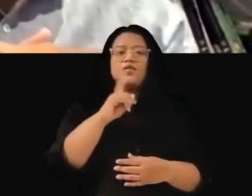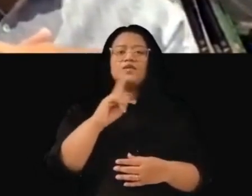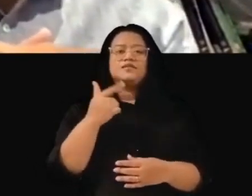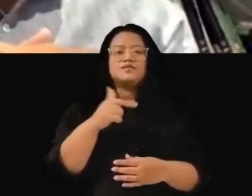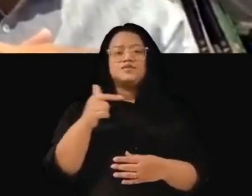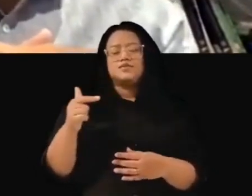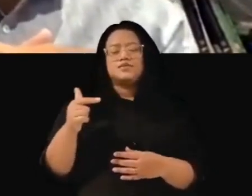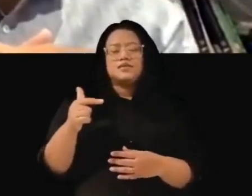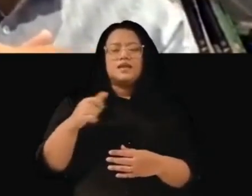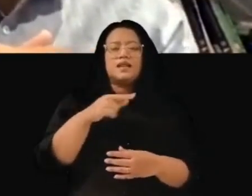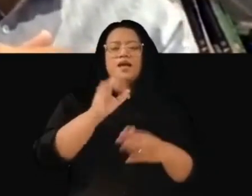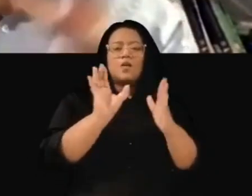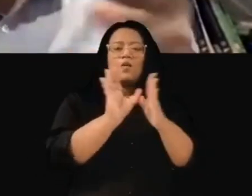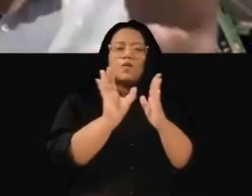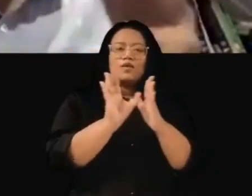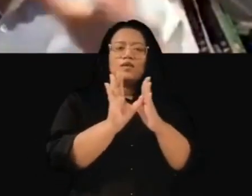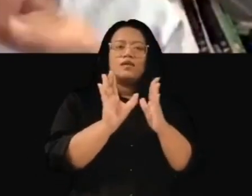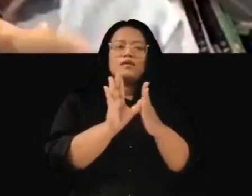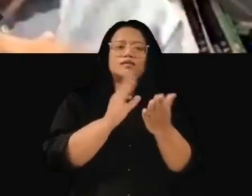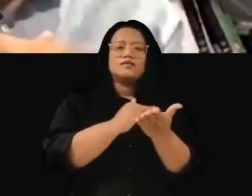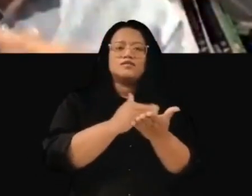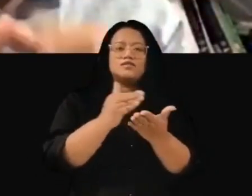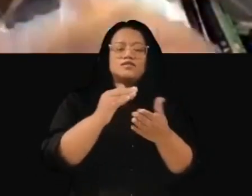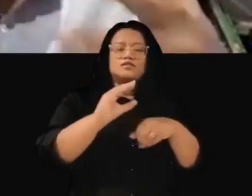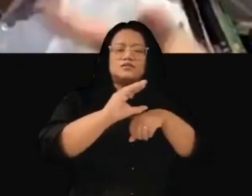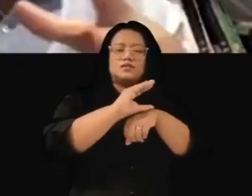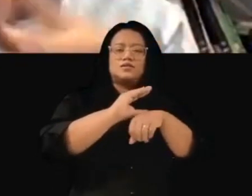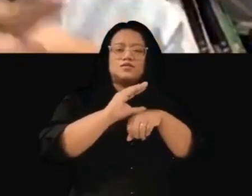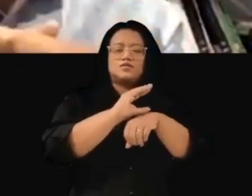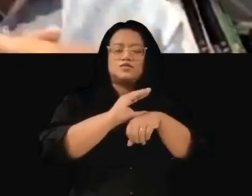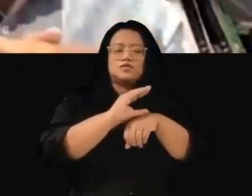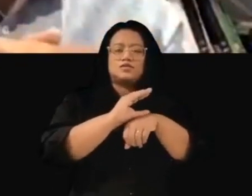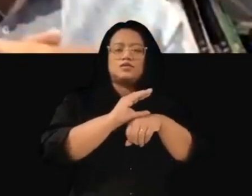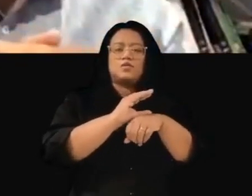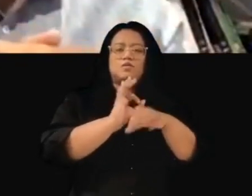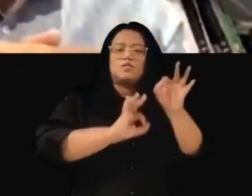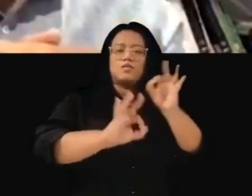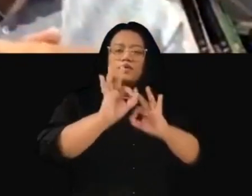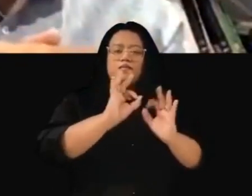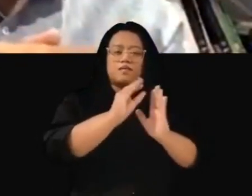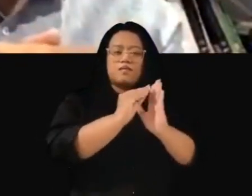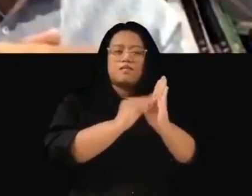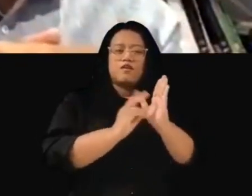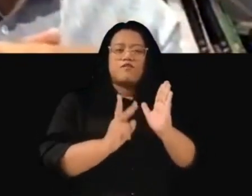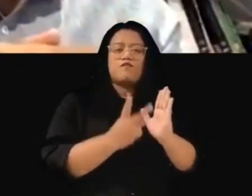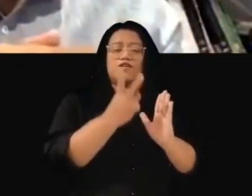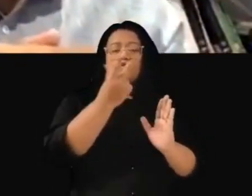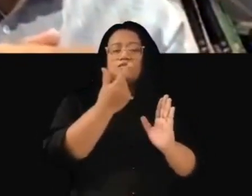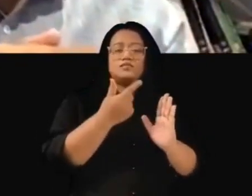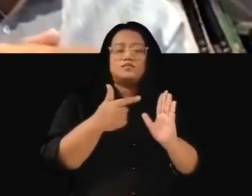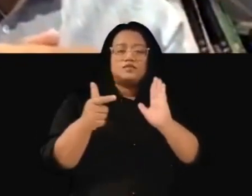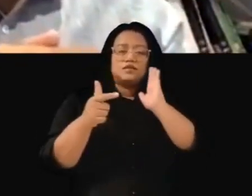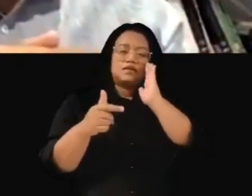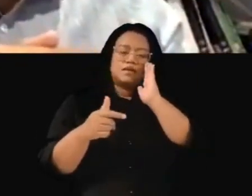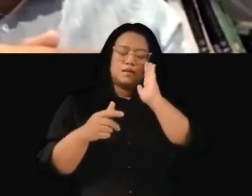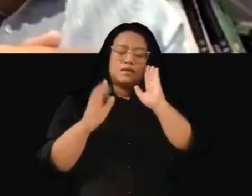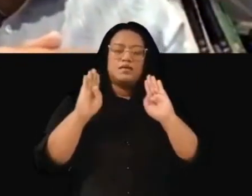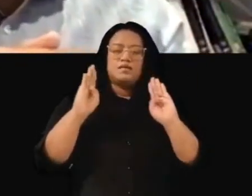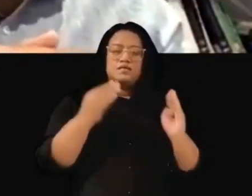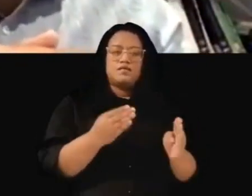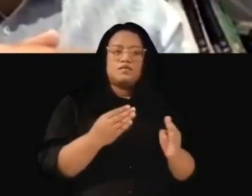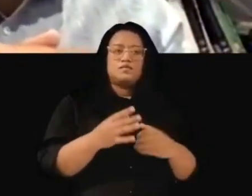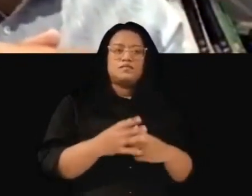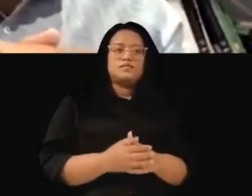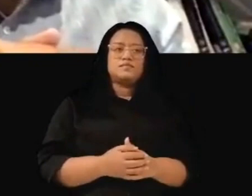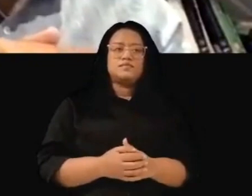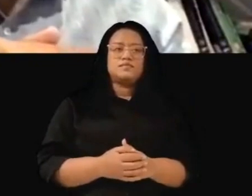comunidades originárias, por exemplo, na Constituição, né, na construção da Constituição de 1988, que eu julgo extremamente importante e avançada, e não por acaso